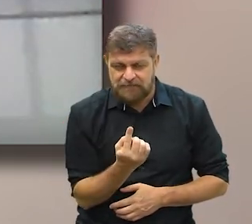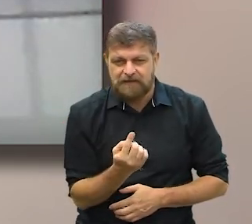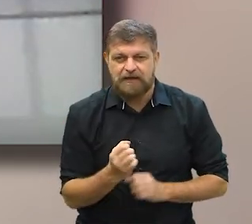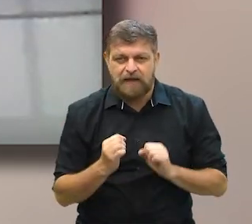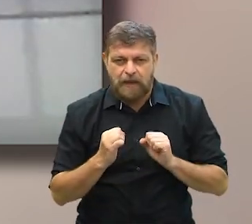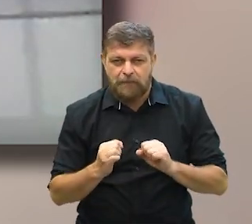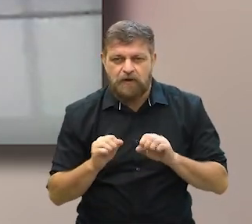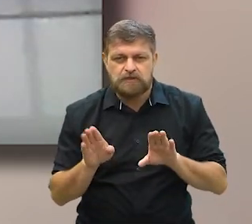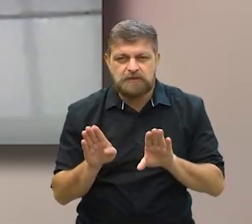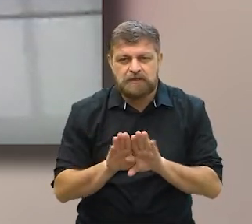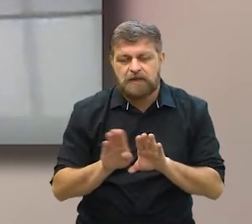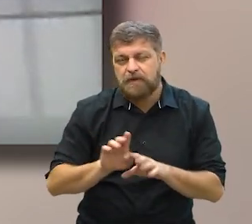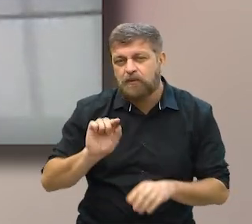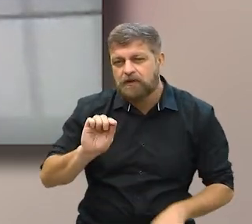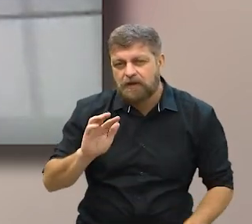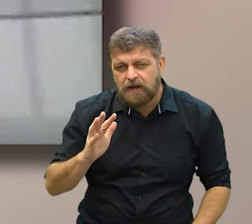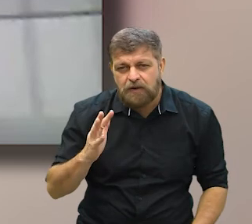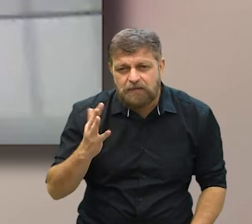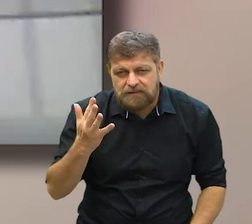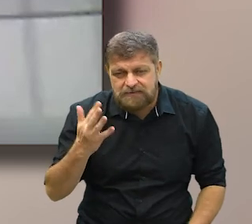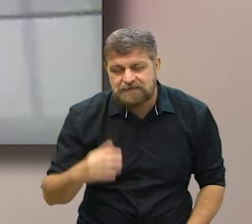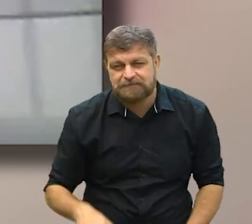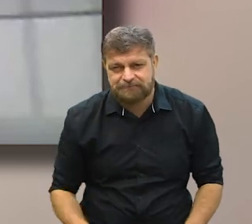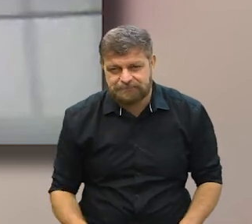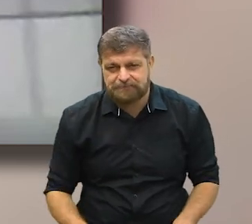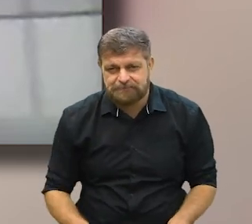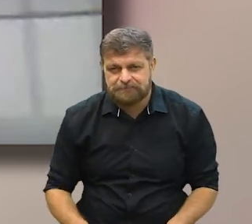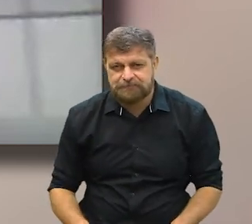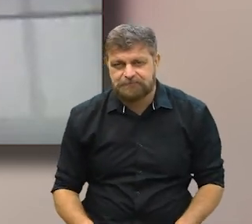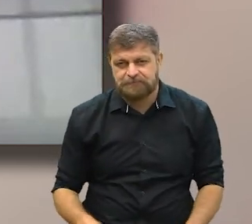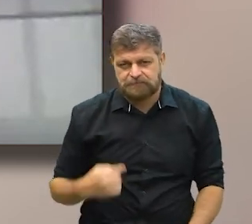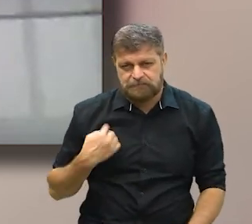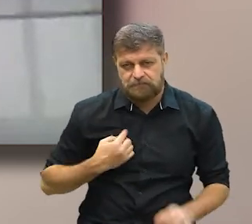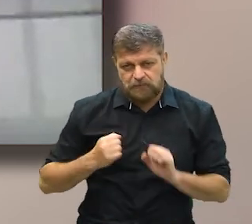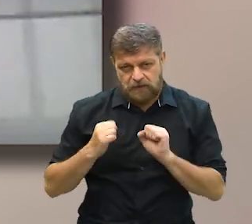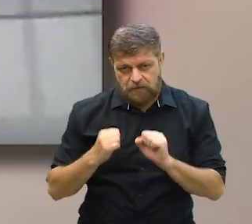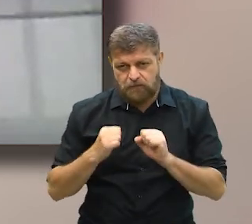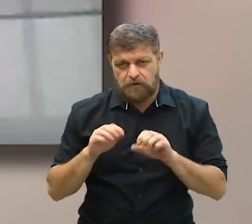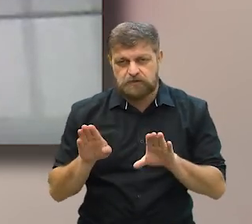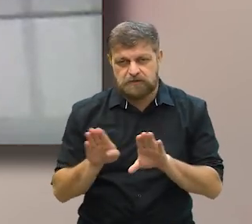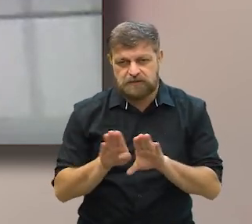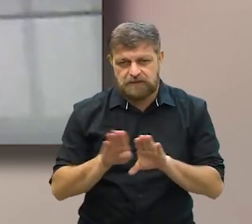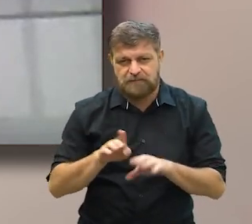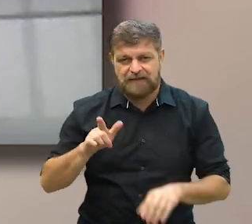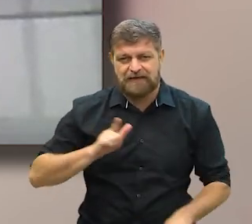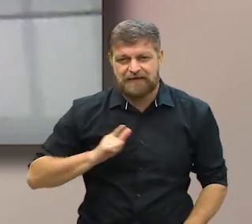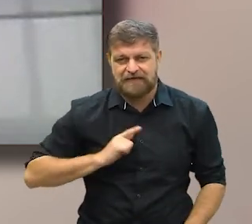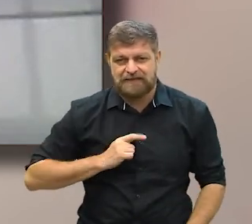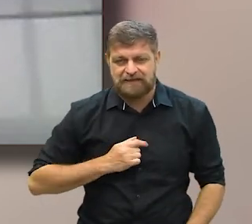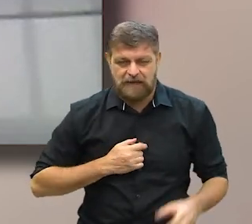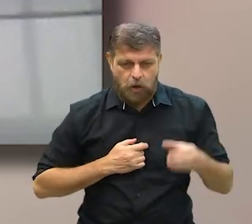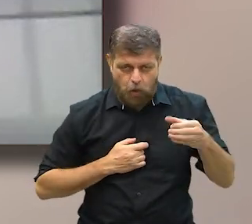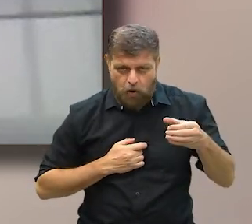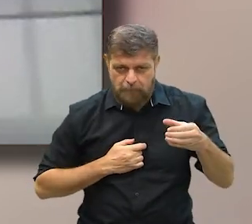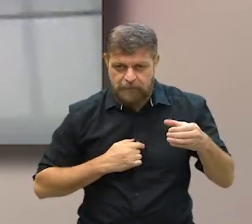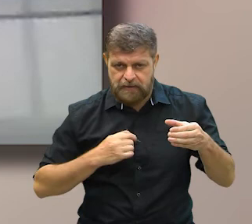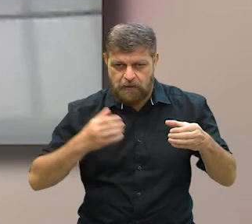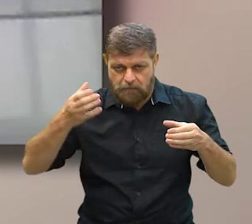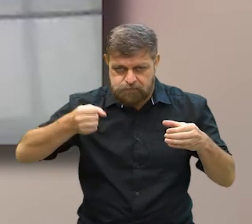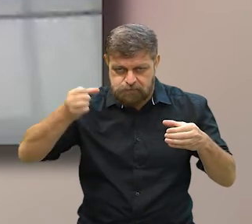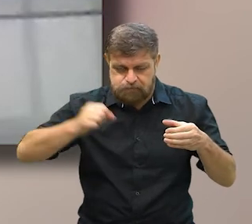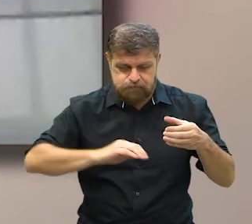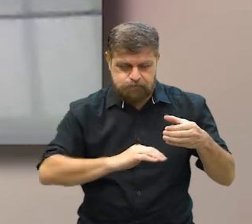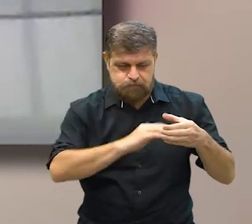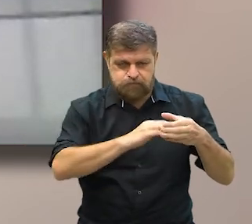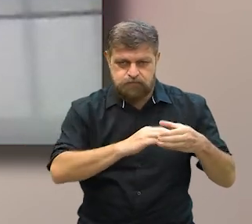vezes, aproximadamente. Então, e a gente pode também dar esse leite no copinho, tem crianças que